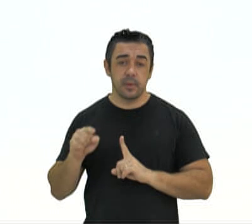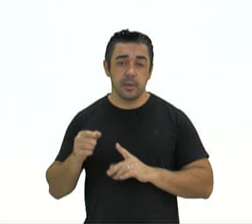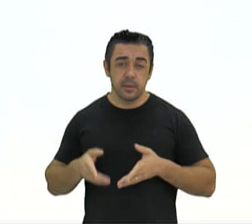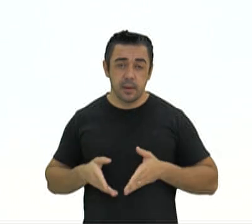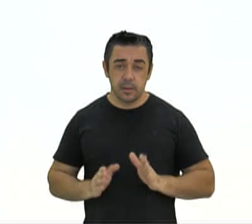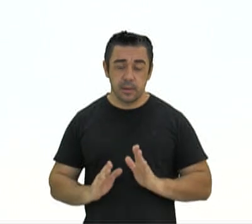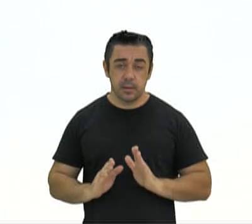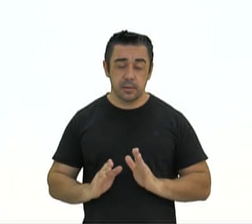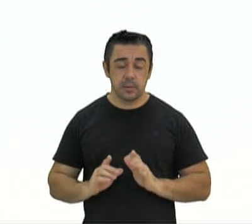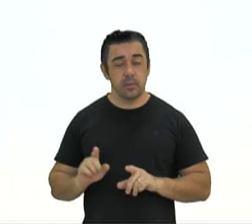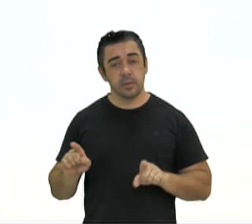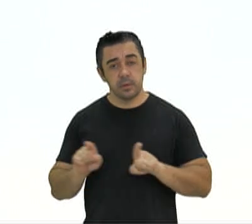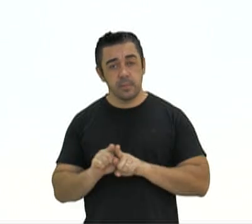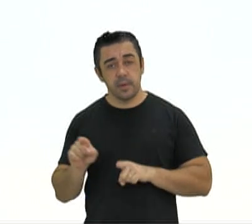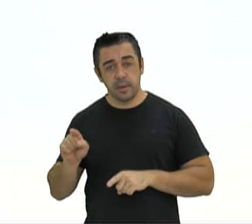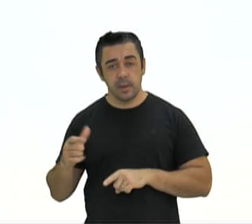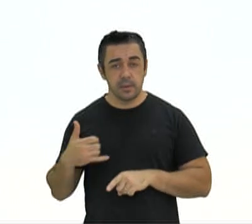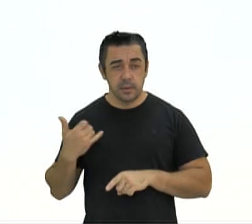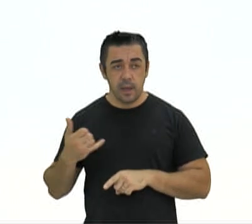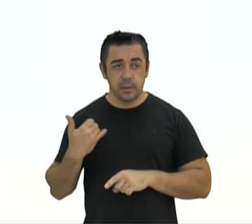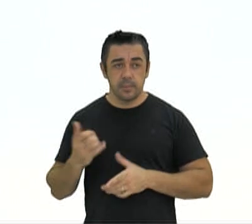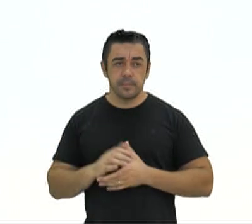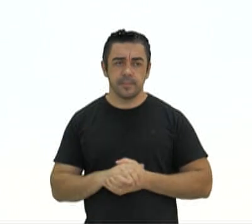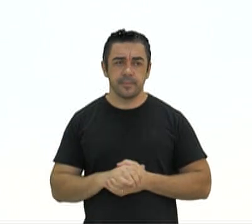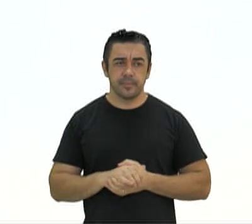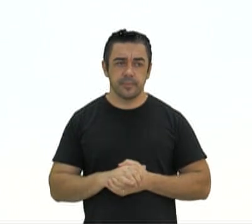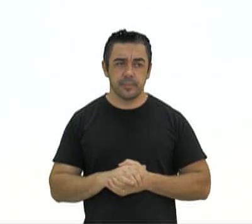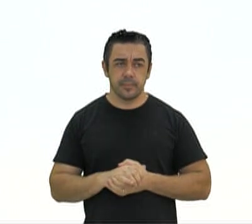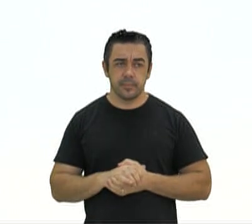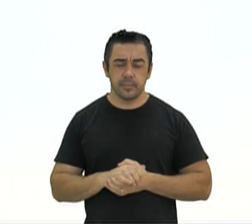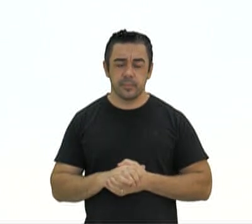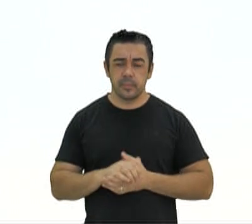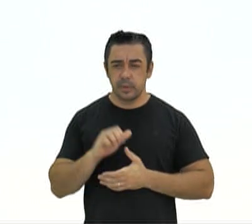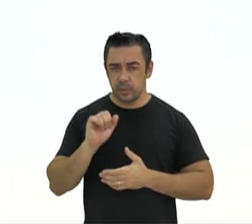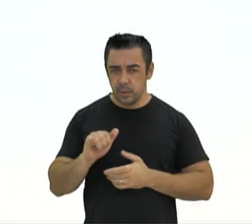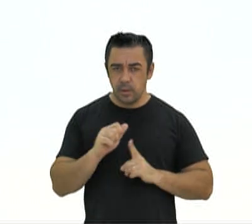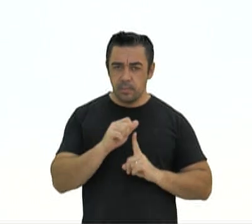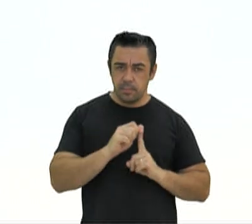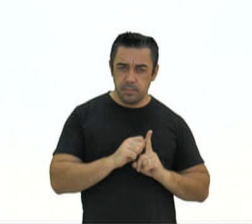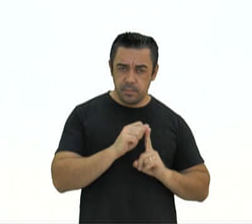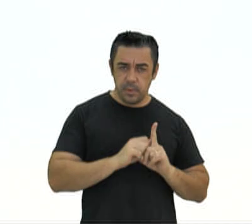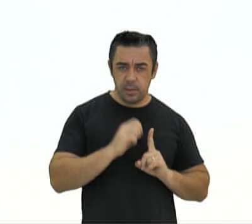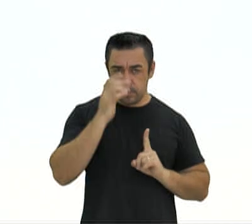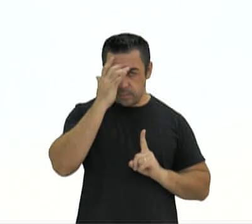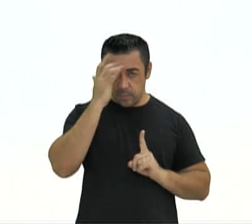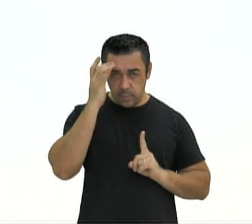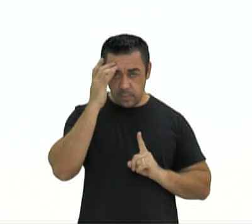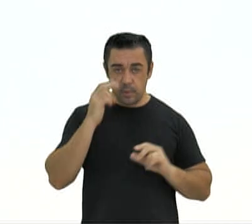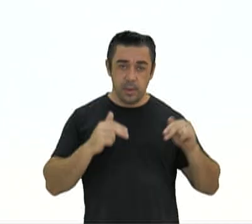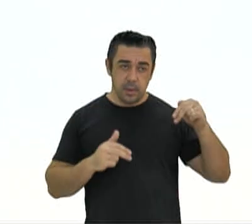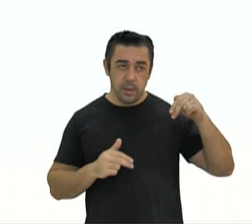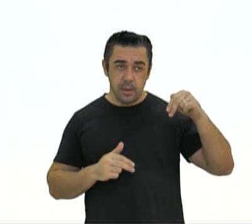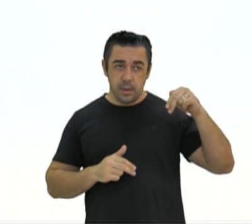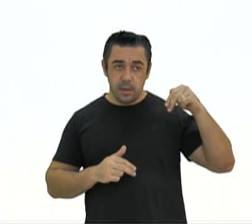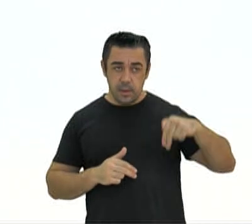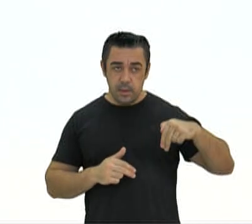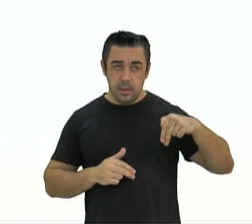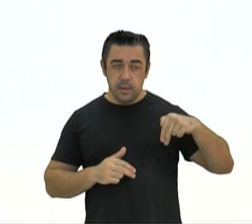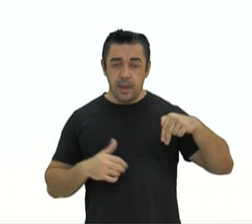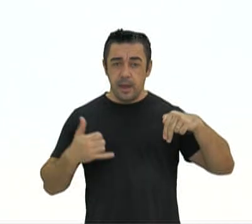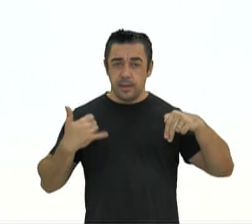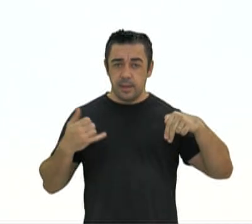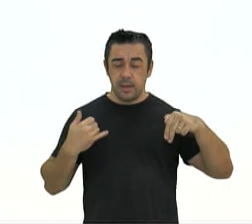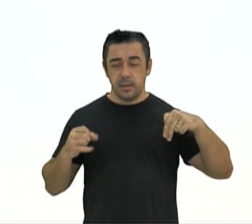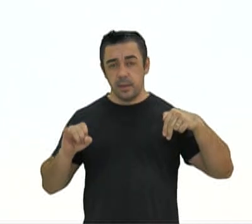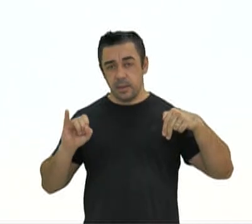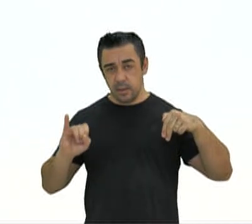da pessoa e a idade que essa pessoa tem. Então, se o mês de nascimento da pessoa é N e a idade da pessoa